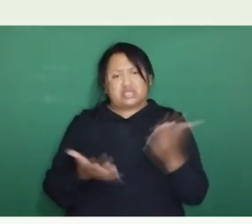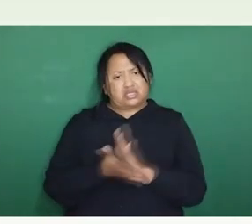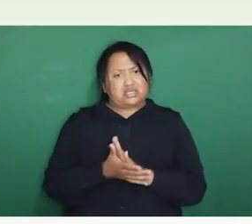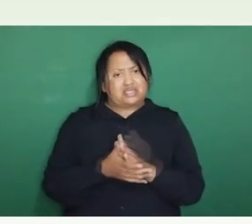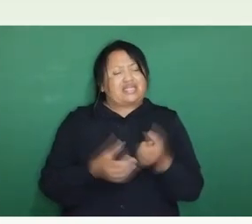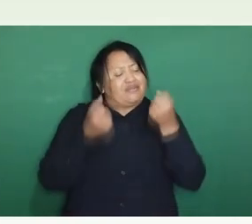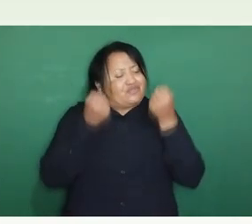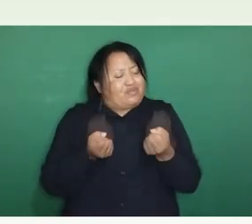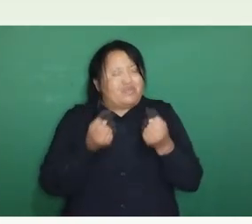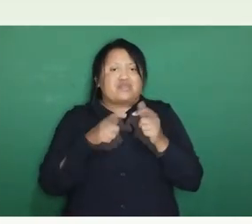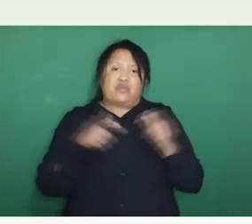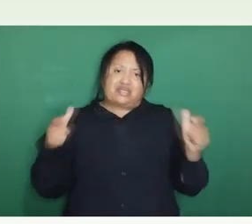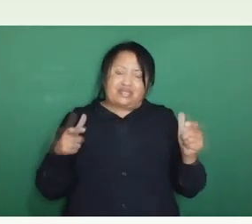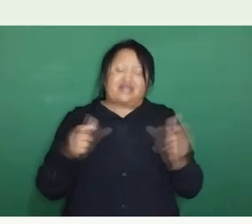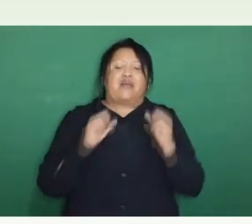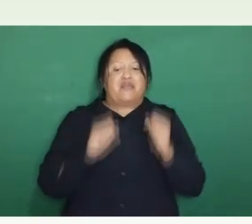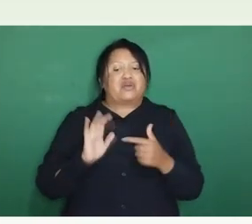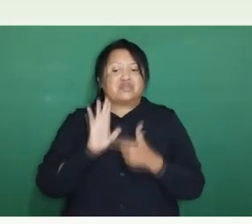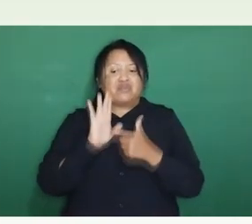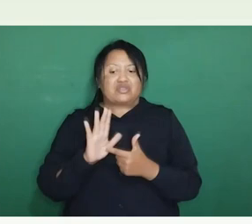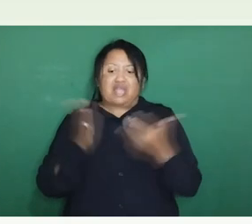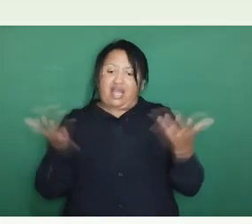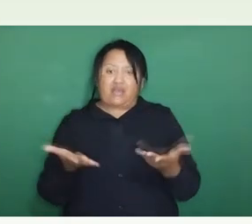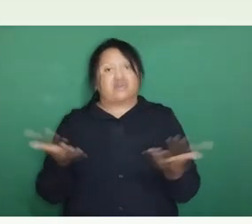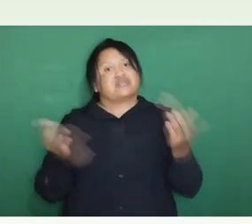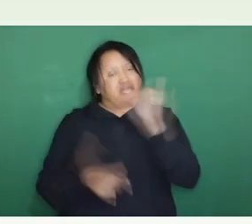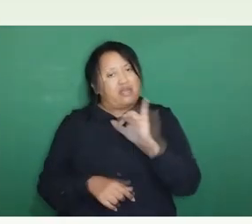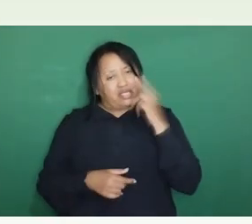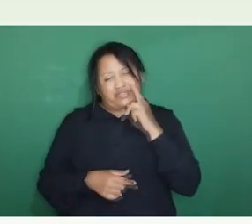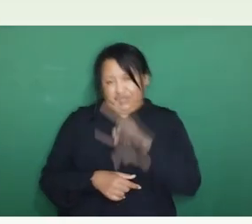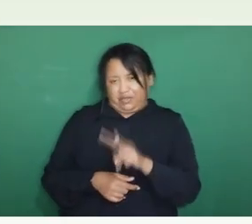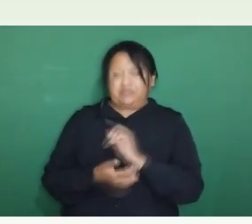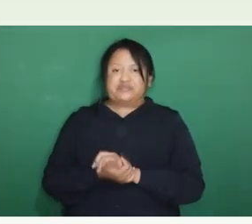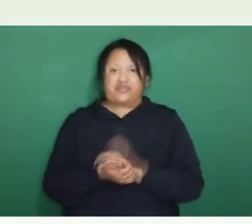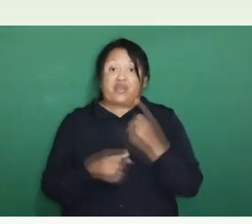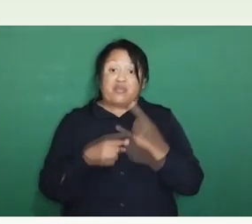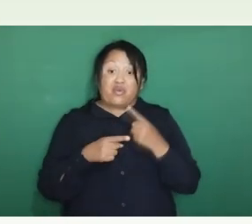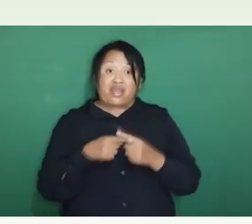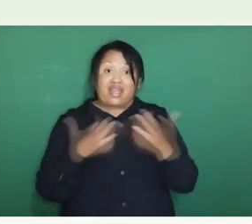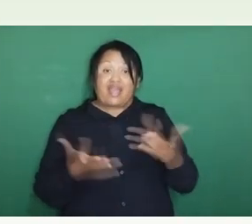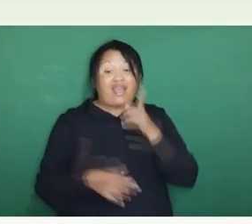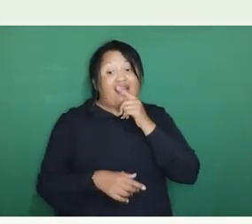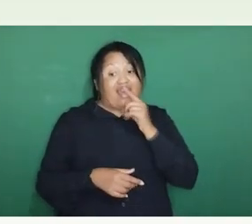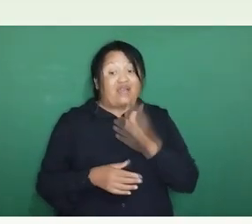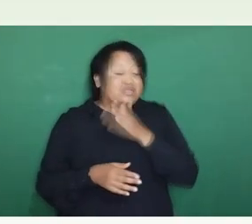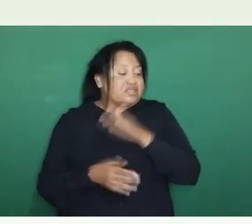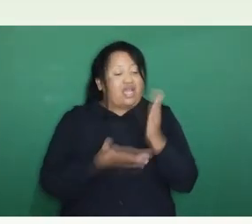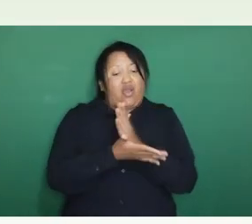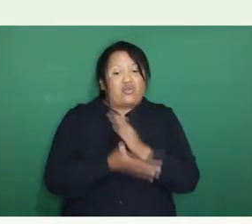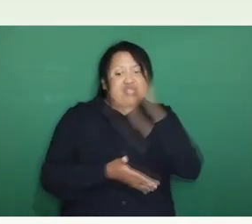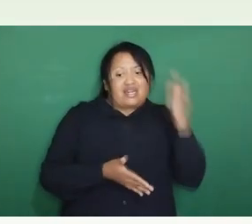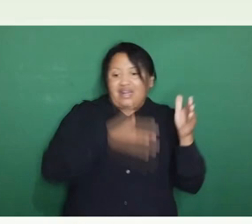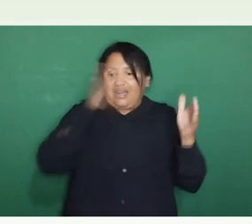disso da densidade aumentar a gente pode mostrar exatamente aqui Porque que a água de alguns